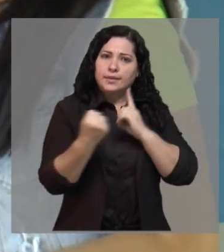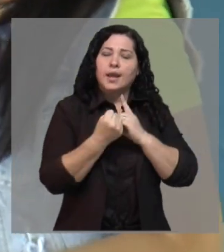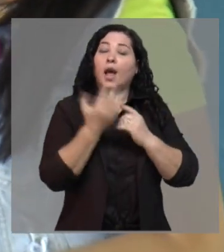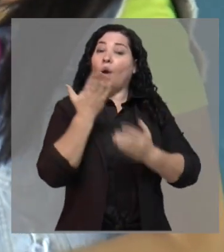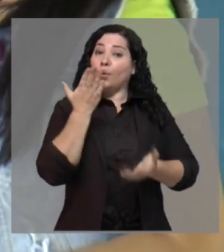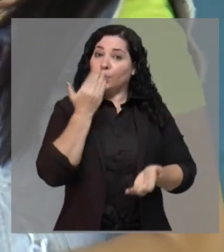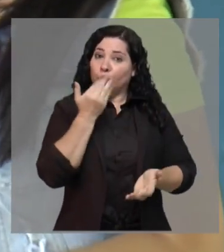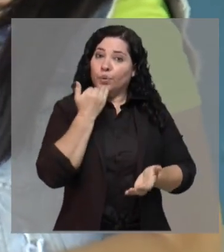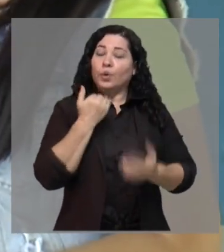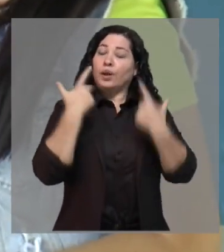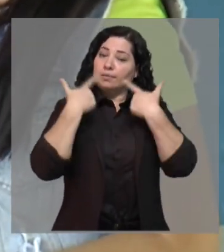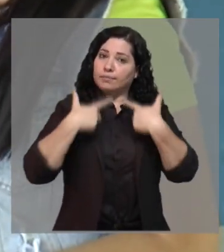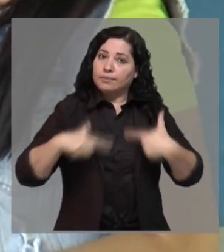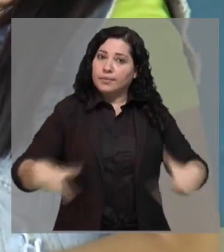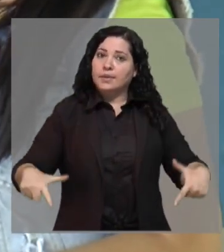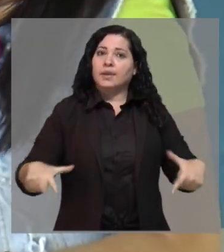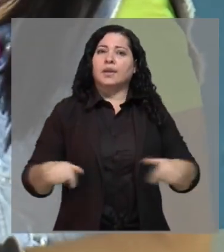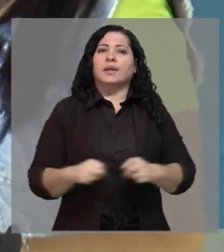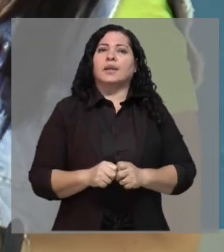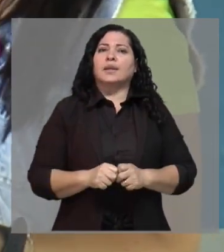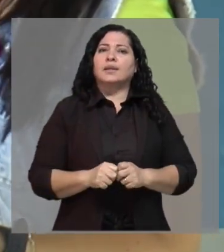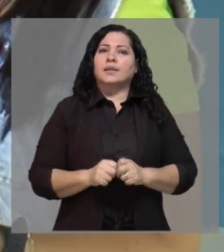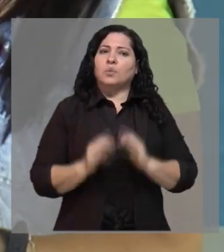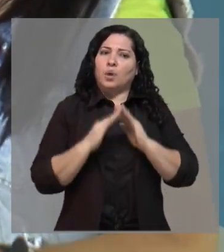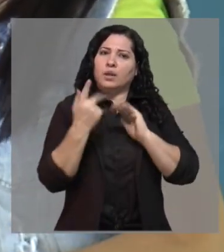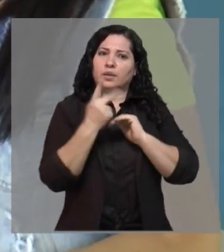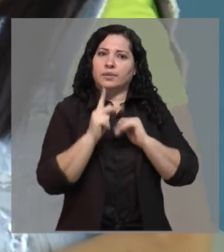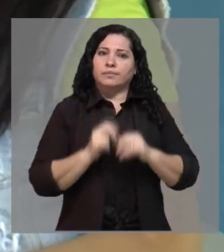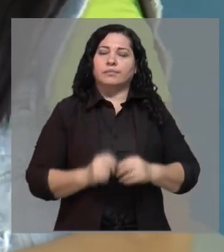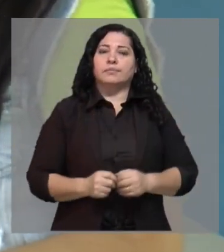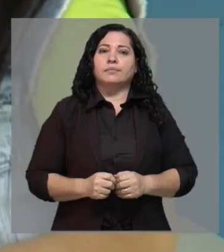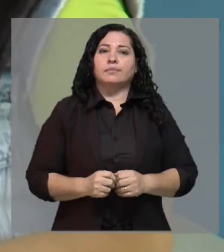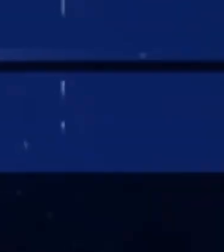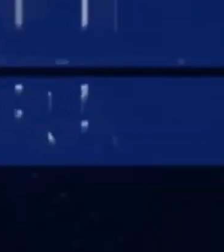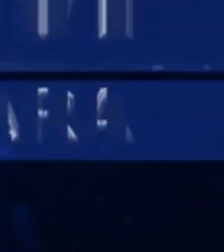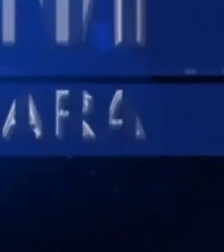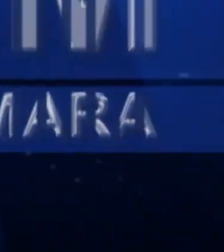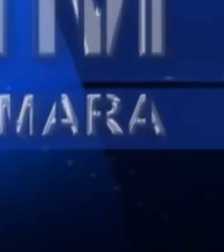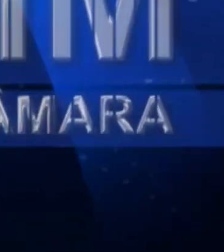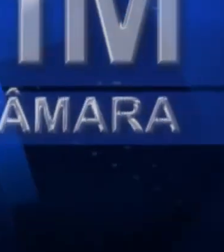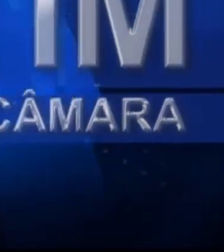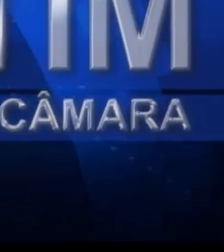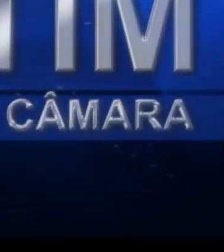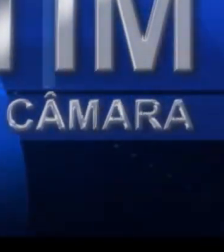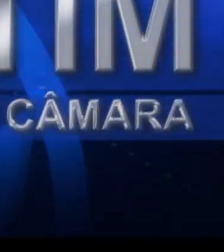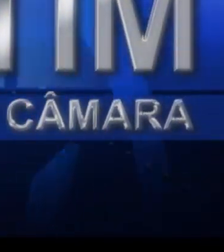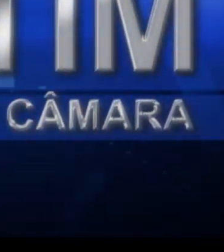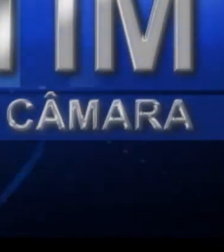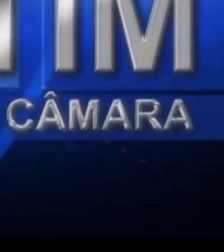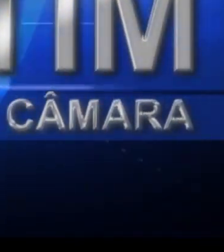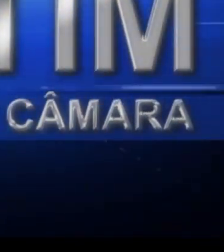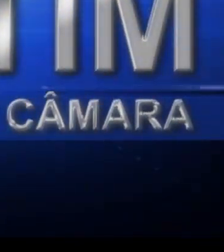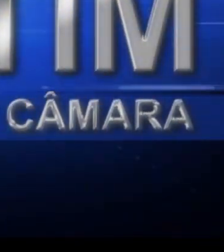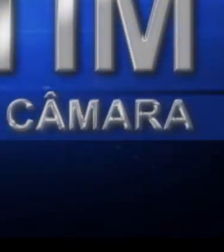social, a alimentação, higiene, a moradia deles, né?